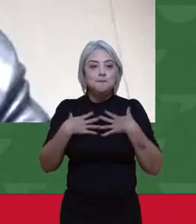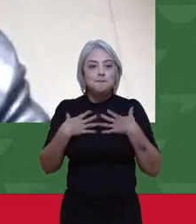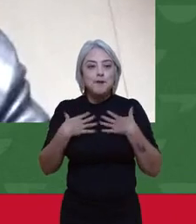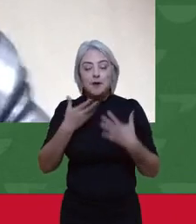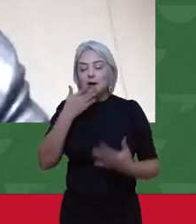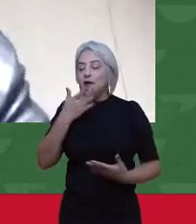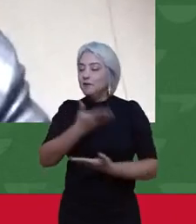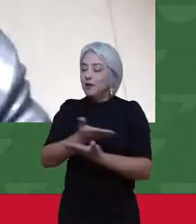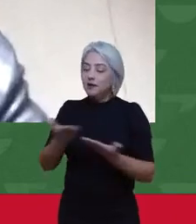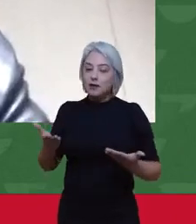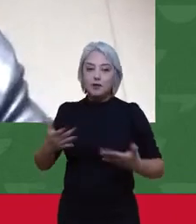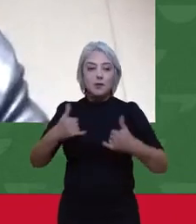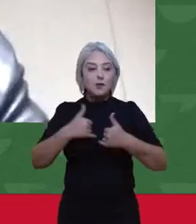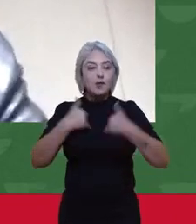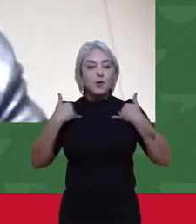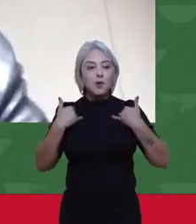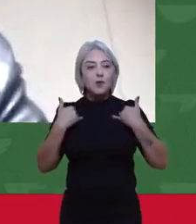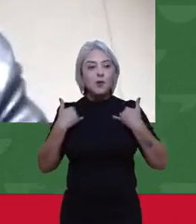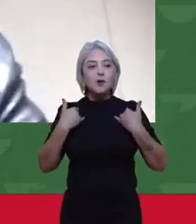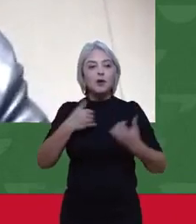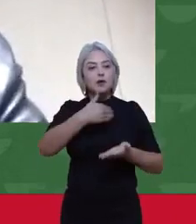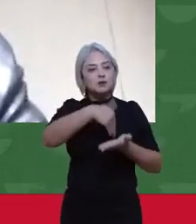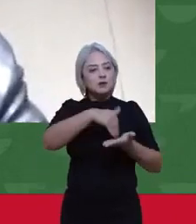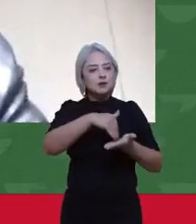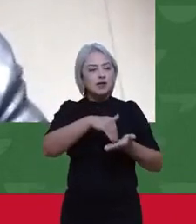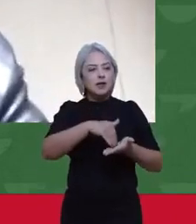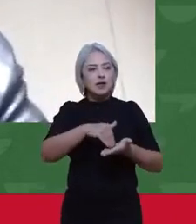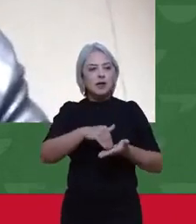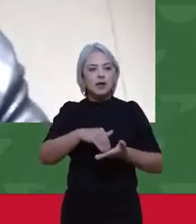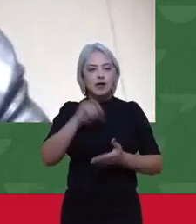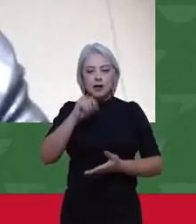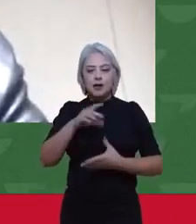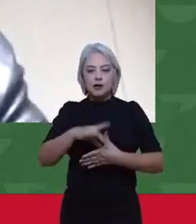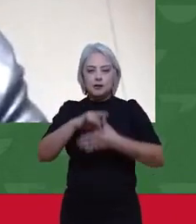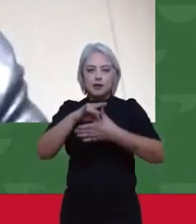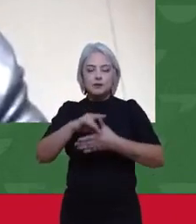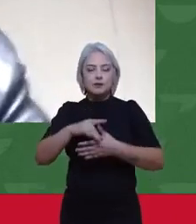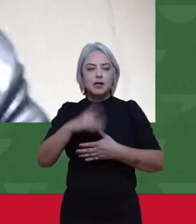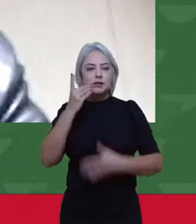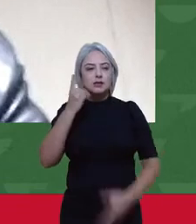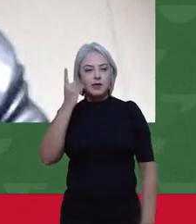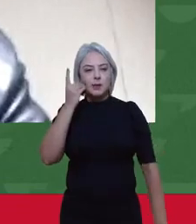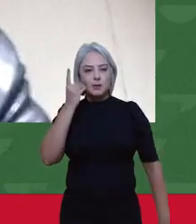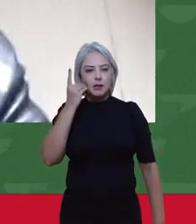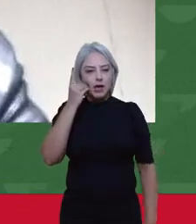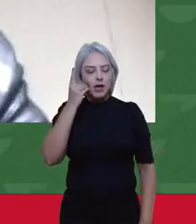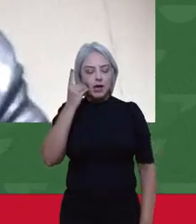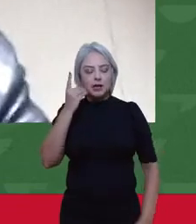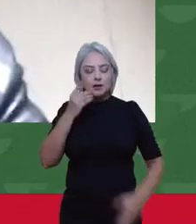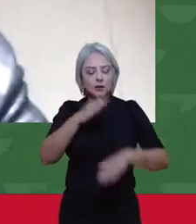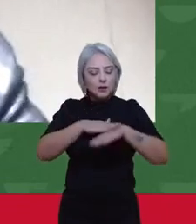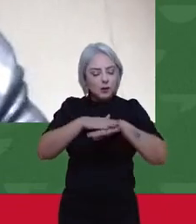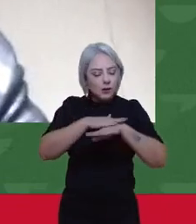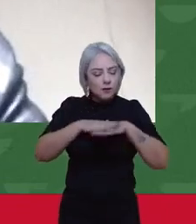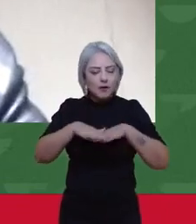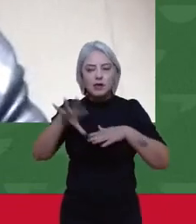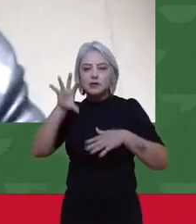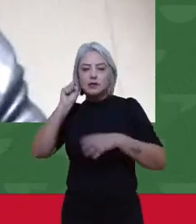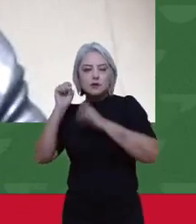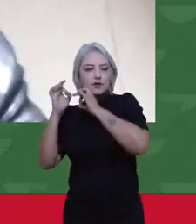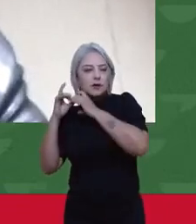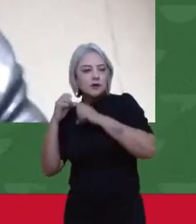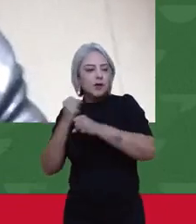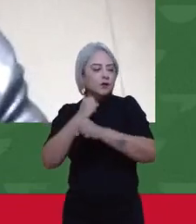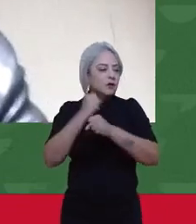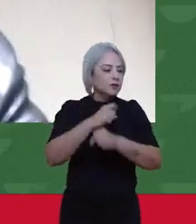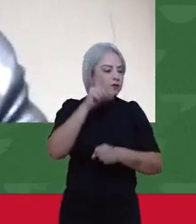quero dizer a todos o orgulho que eu tenho enquanto secretária de ser dirigida por esses parlamentares que dialogam, que nos escutam, que constroem